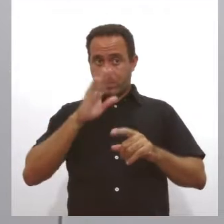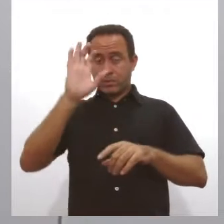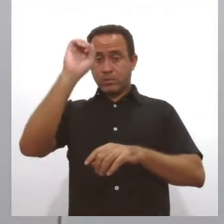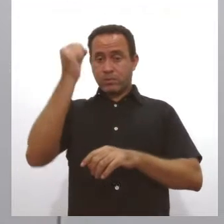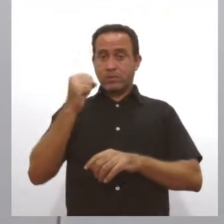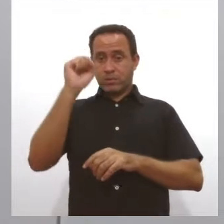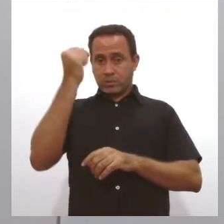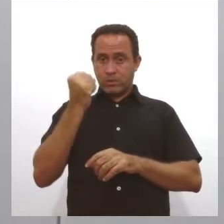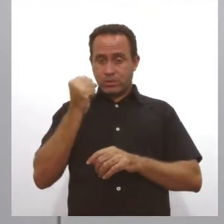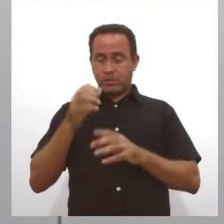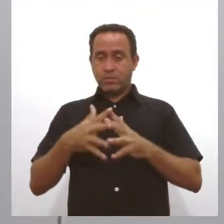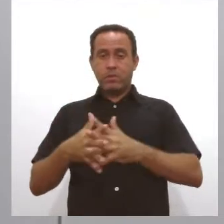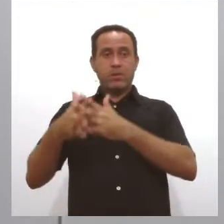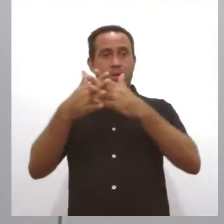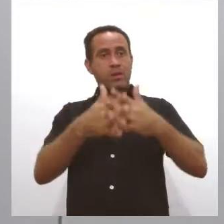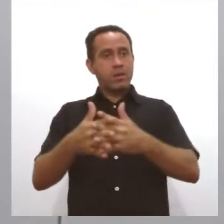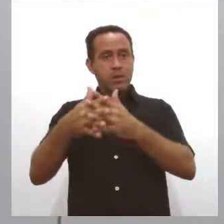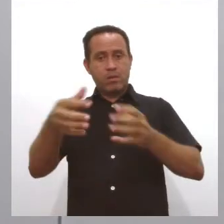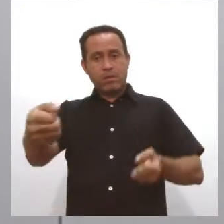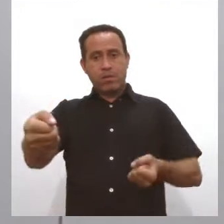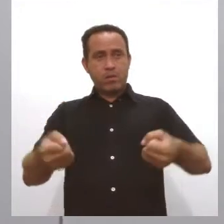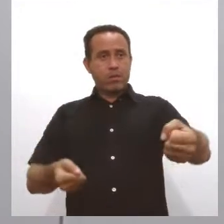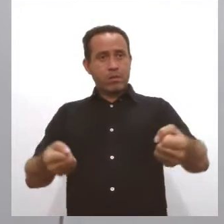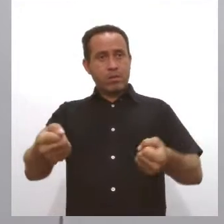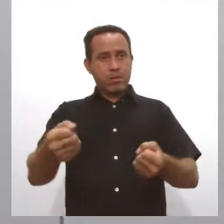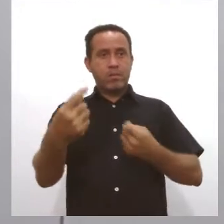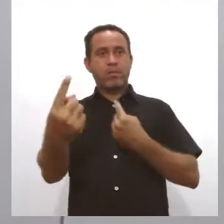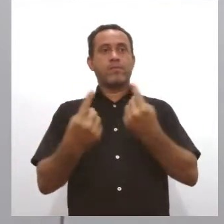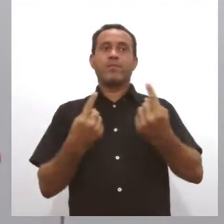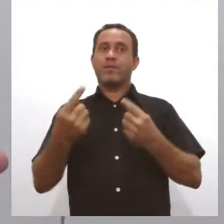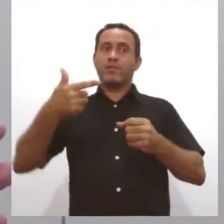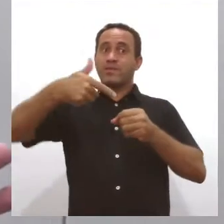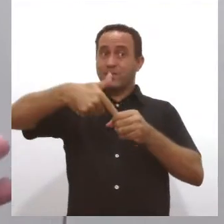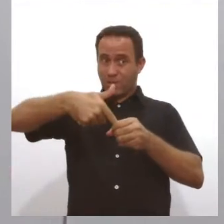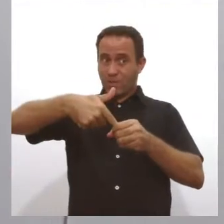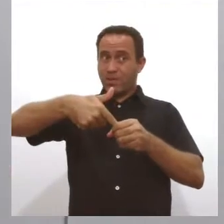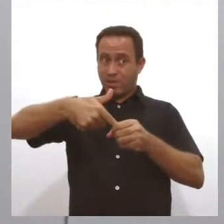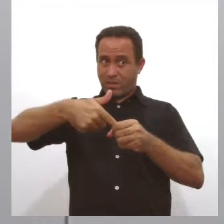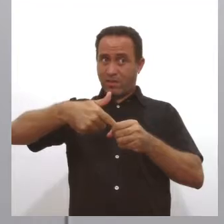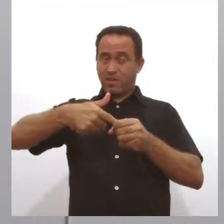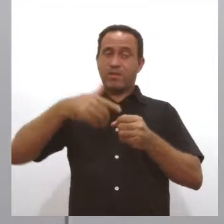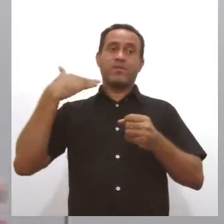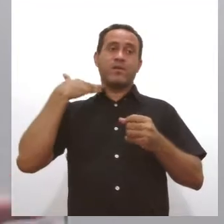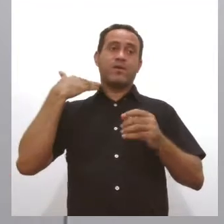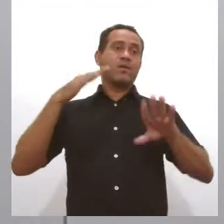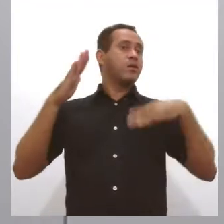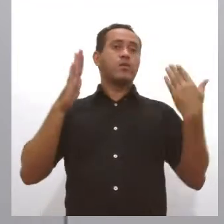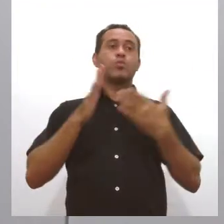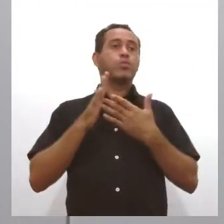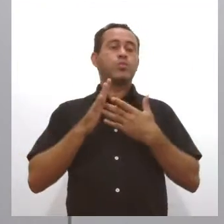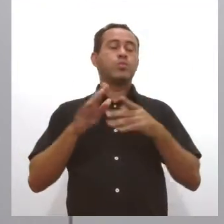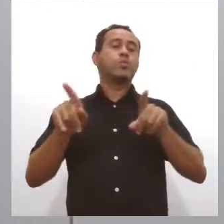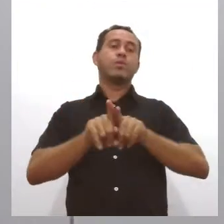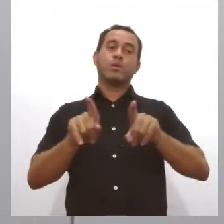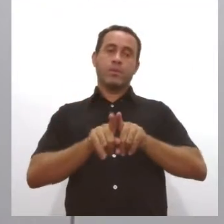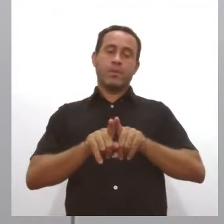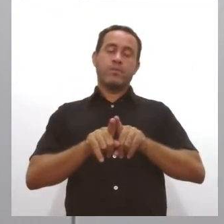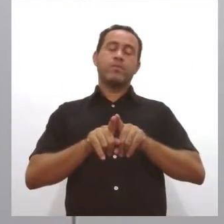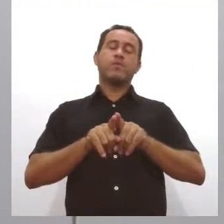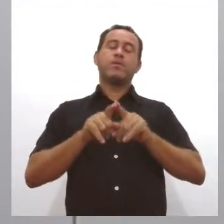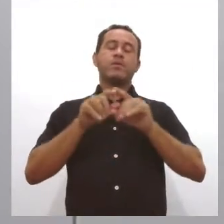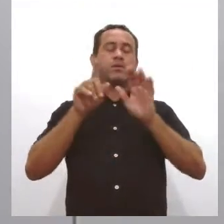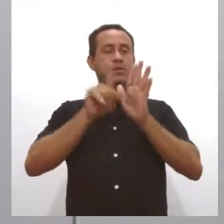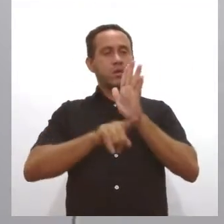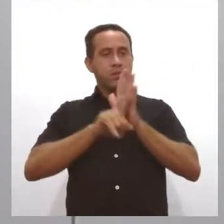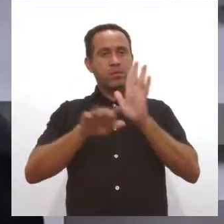Sergipe é transportado por via rodoviária. Então, o combustível alto incide em todos esses produtos e a gente quer dar mais alívio para